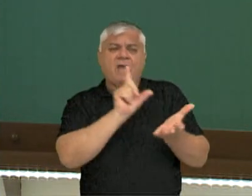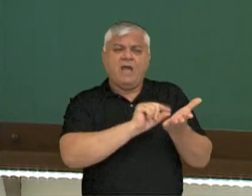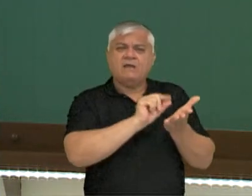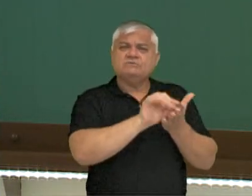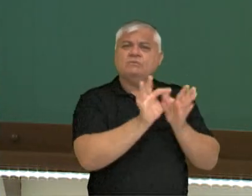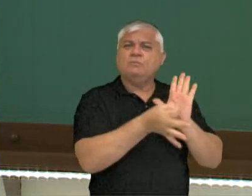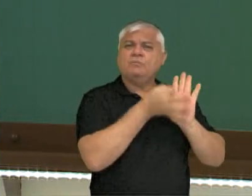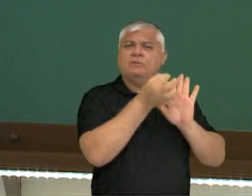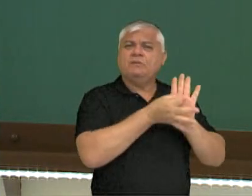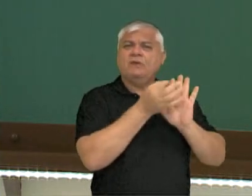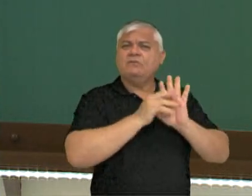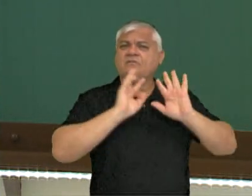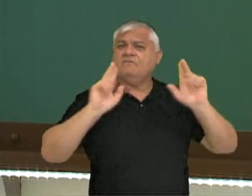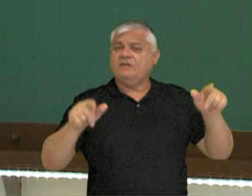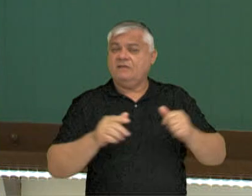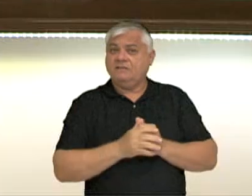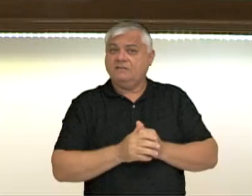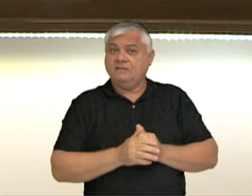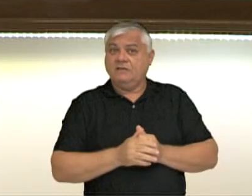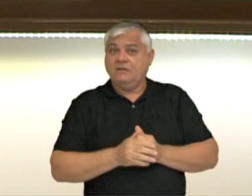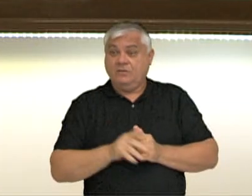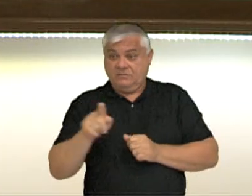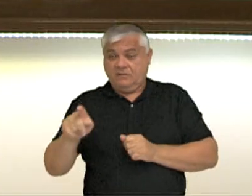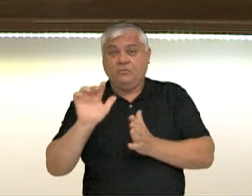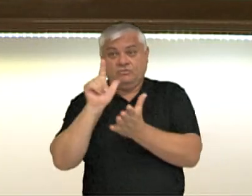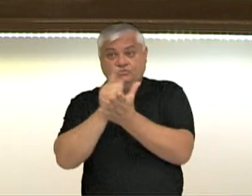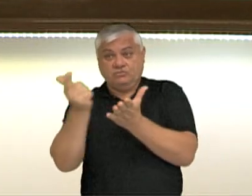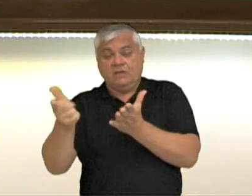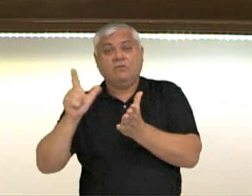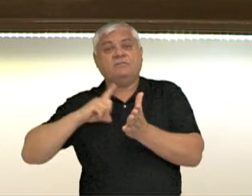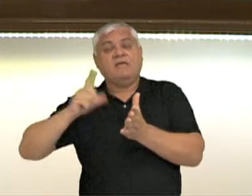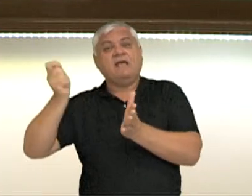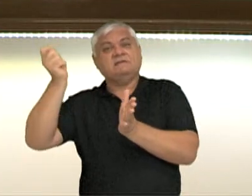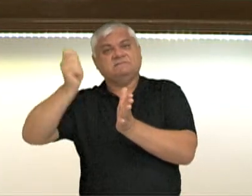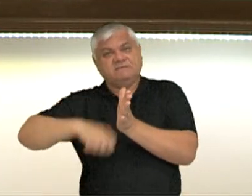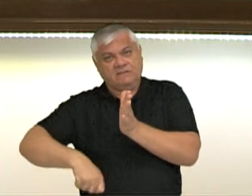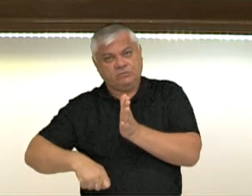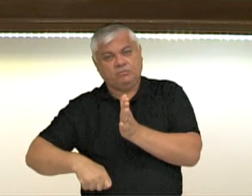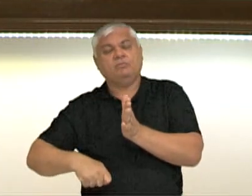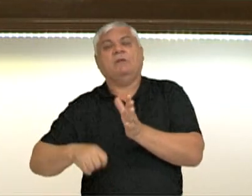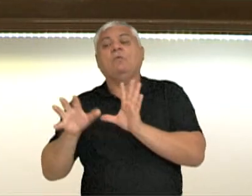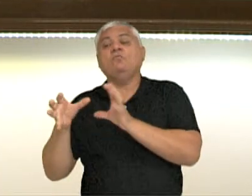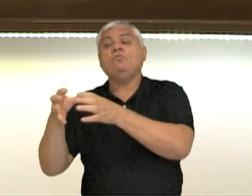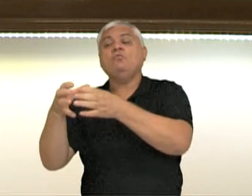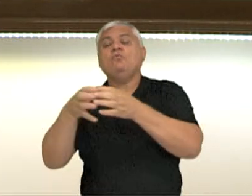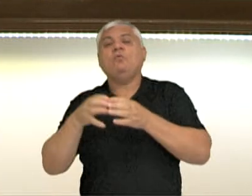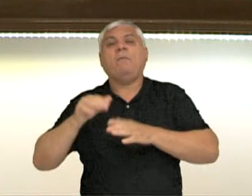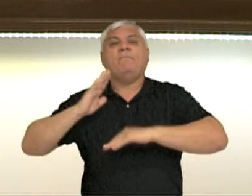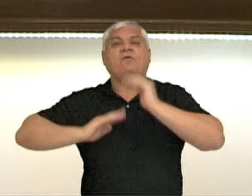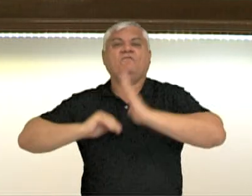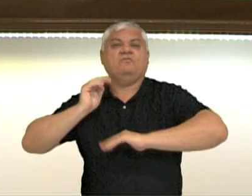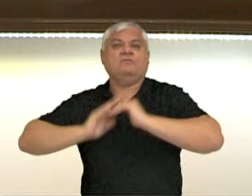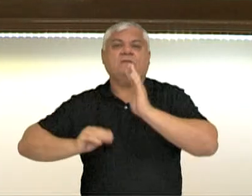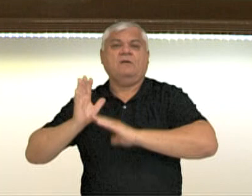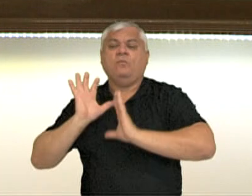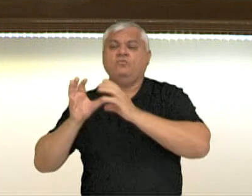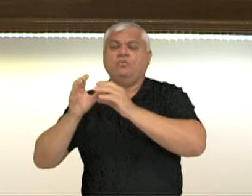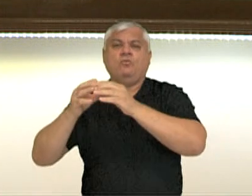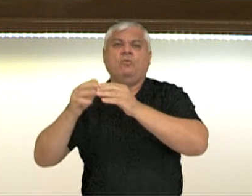de opinião? O editorial é assinado pelo jornal. Um grupo de